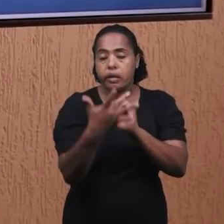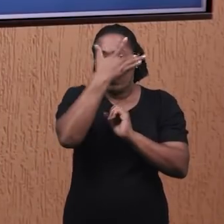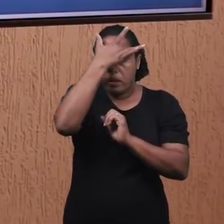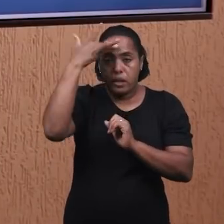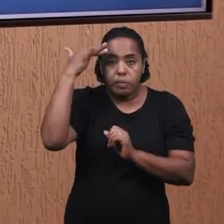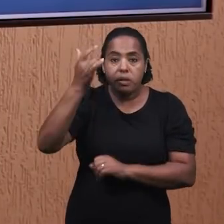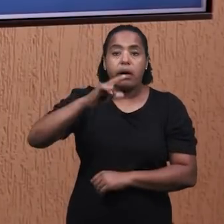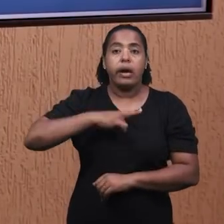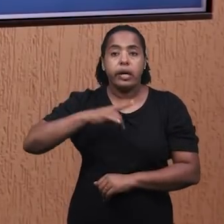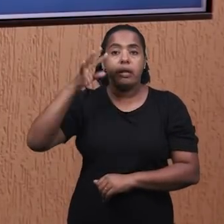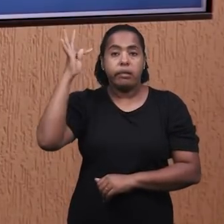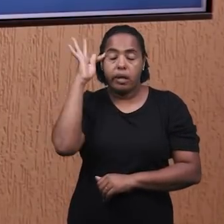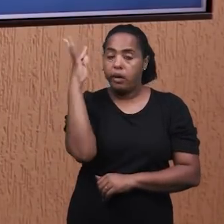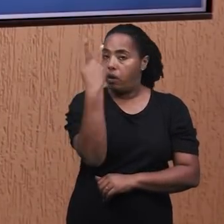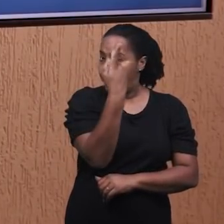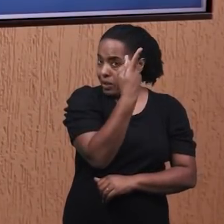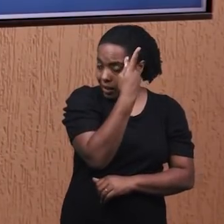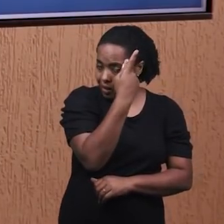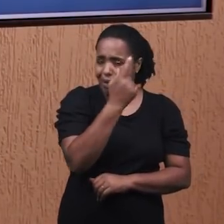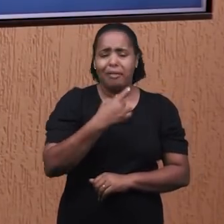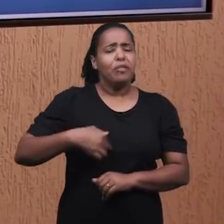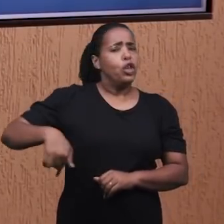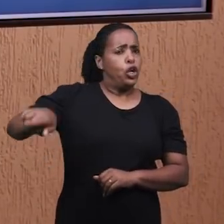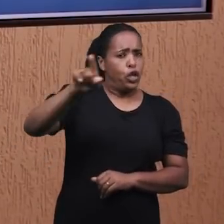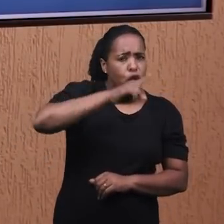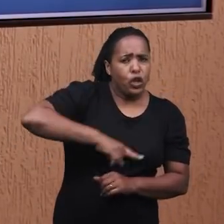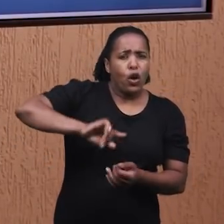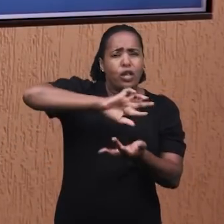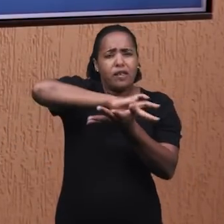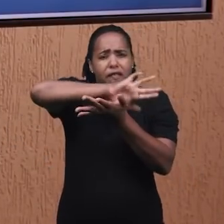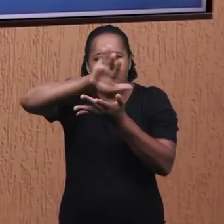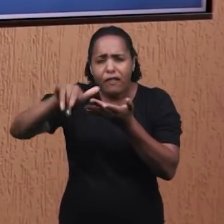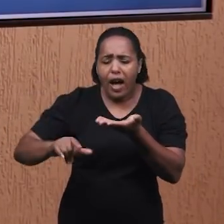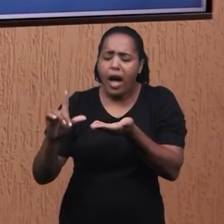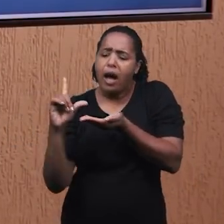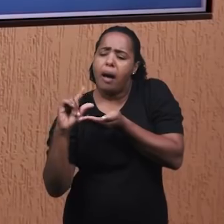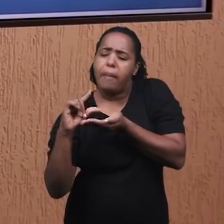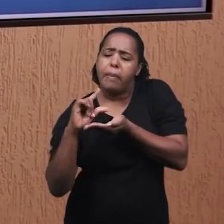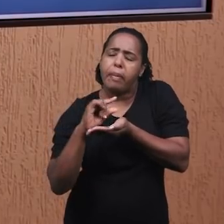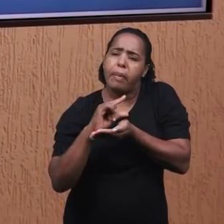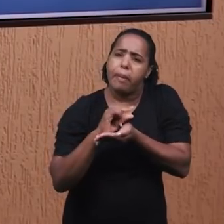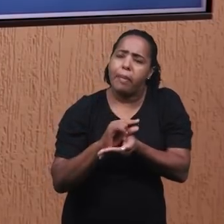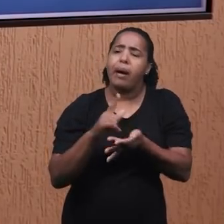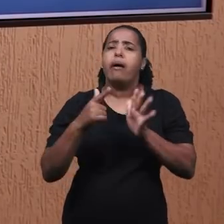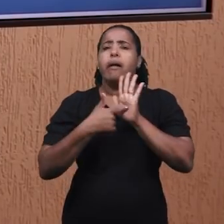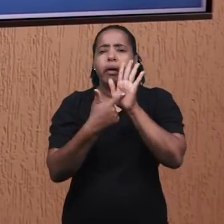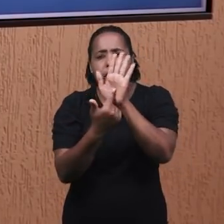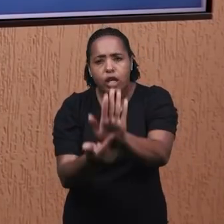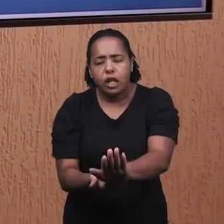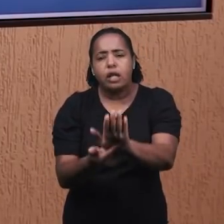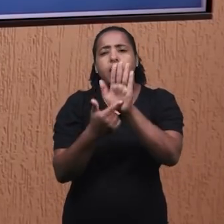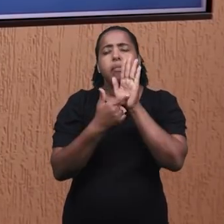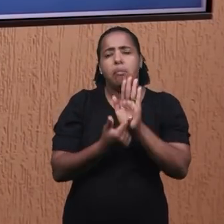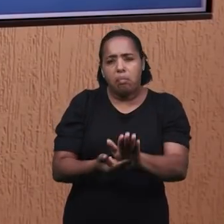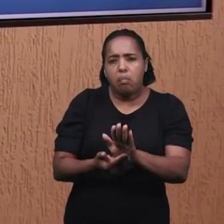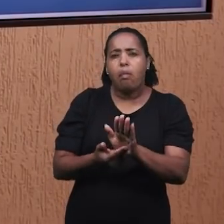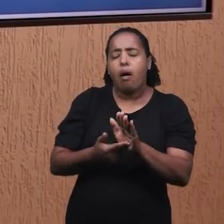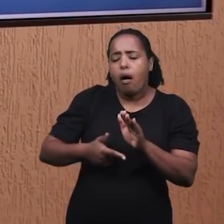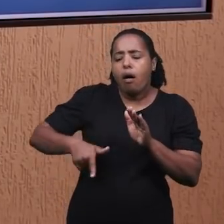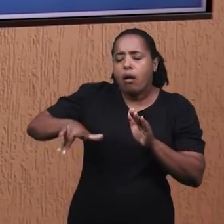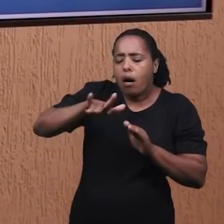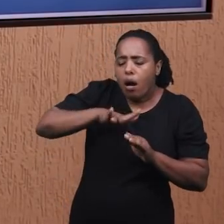com TDAH. E nós temos inúmeros artigos que remontam ao quadro